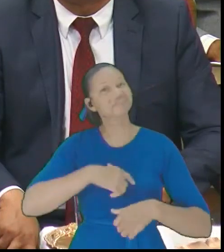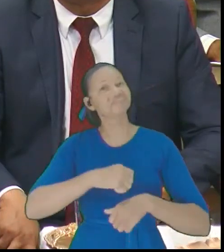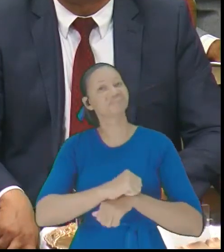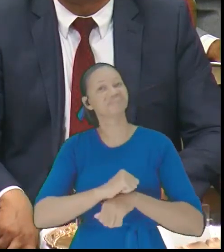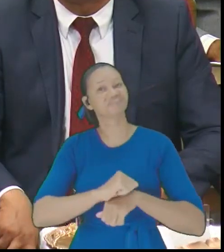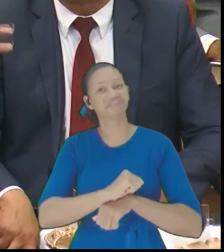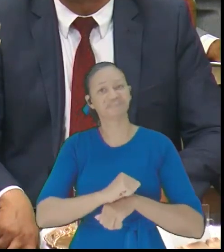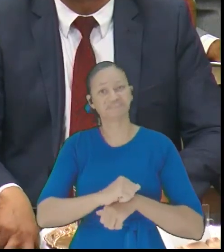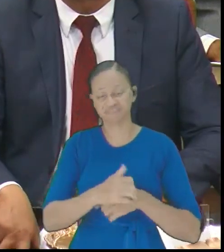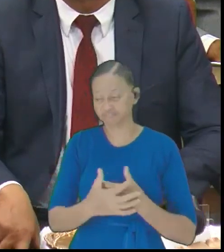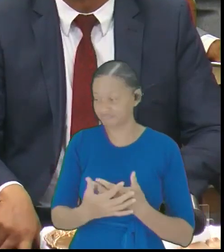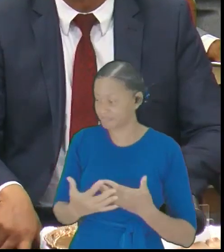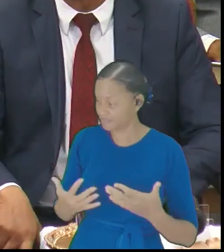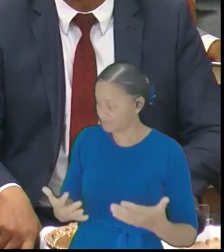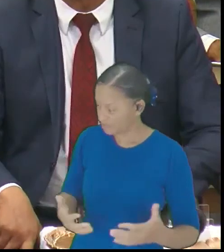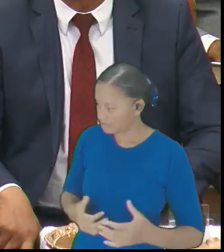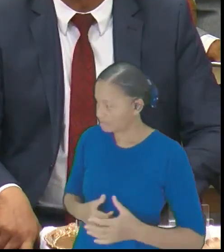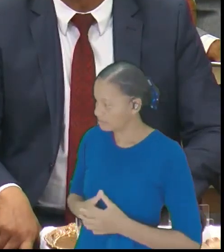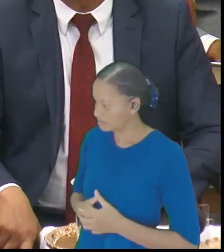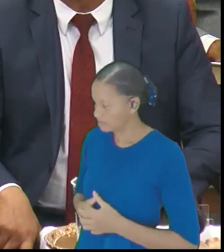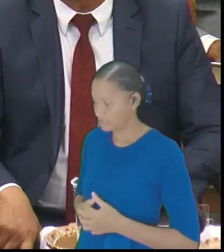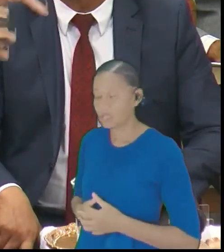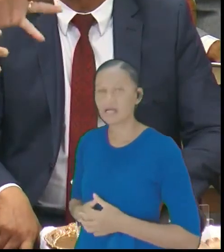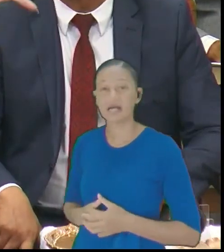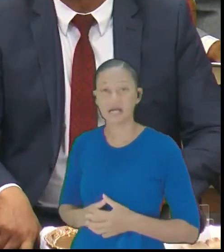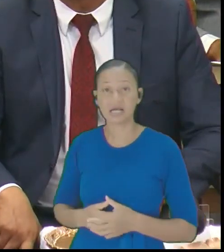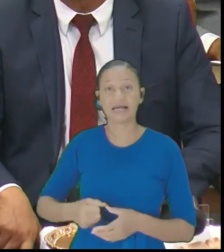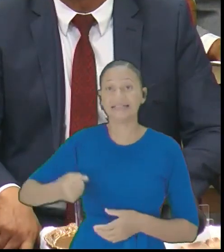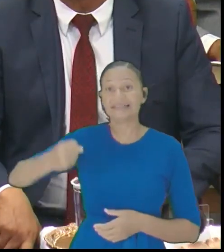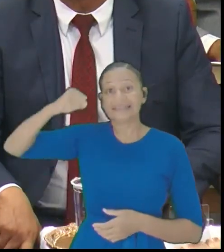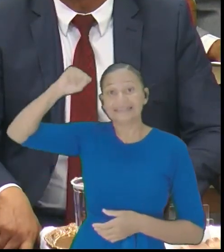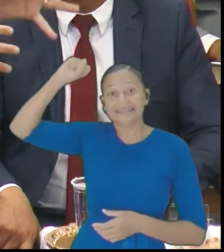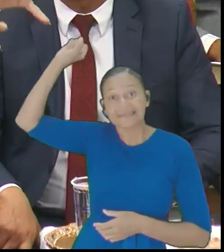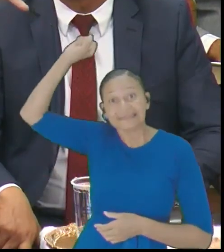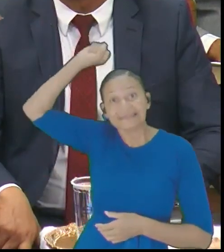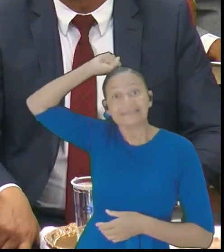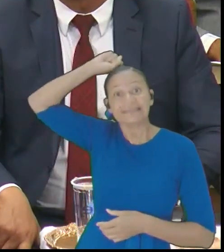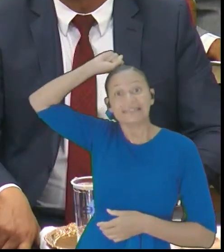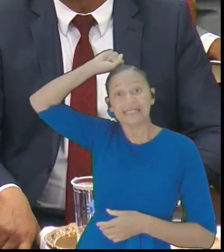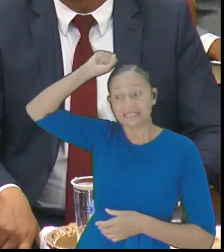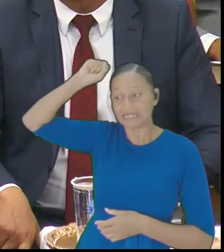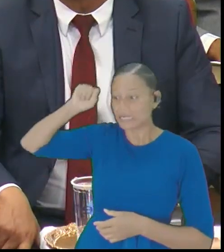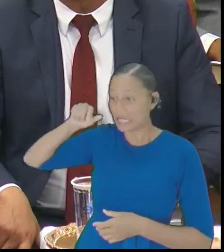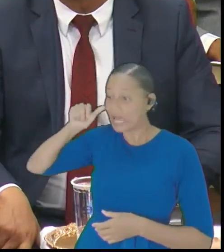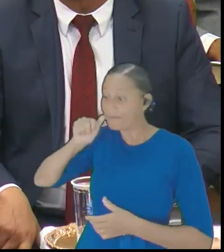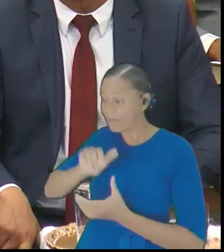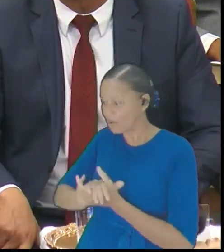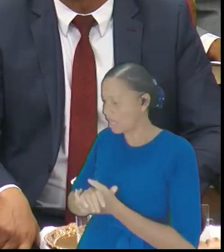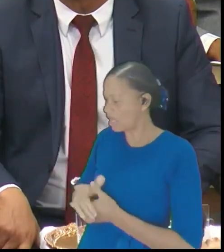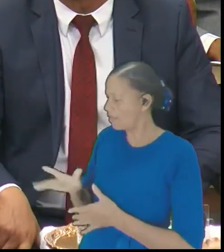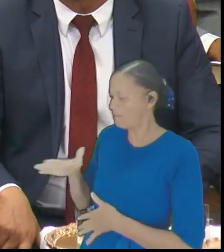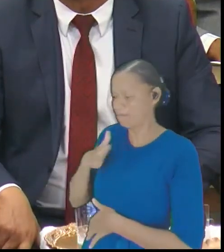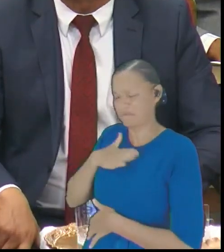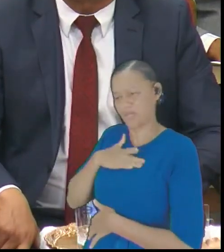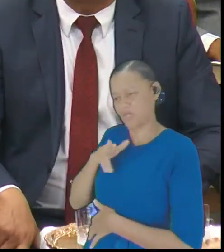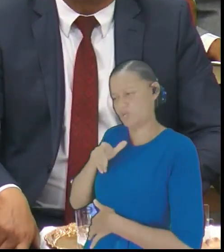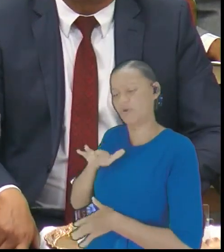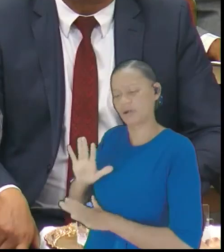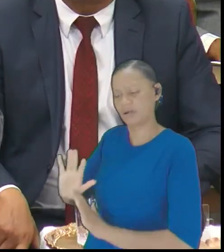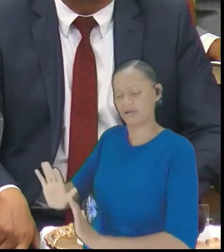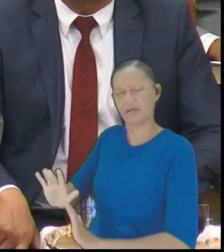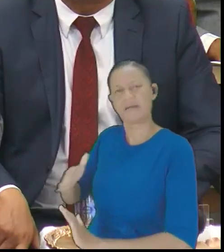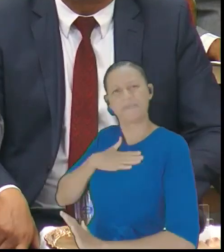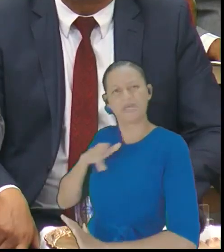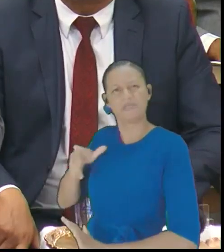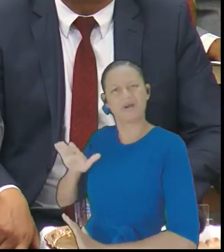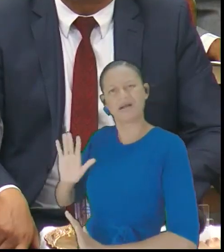Ele chega ao cúmulo de dizer que Sara é irmã para não ter contenda na terra. E Deus o abençoa.